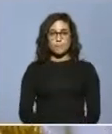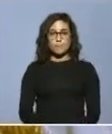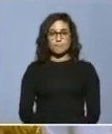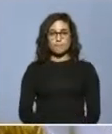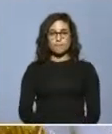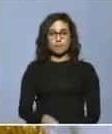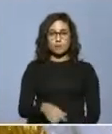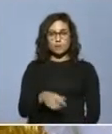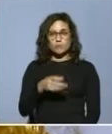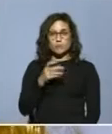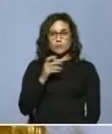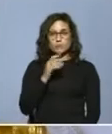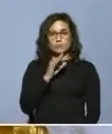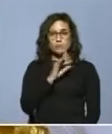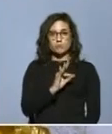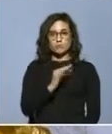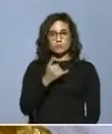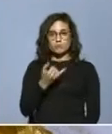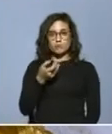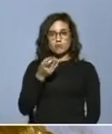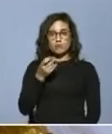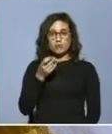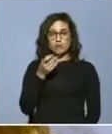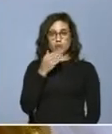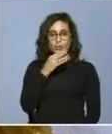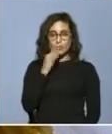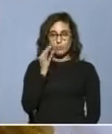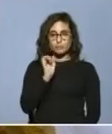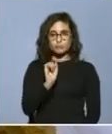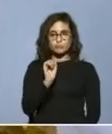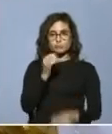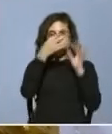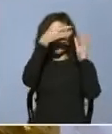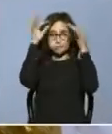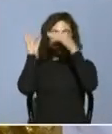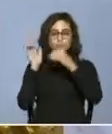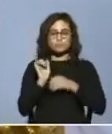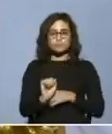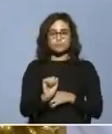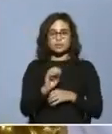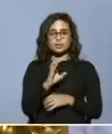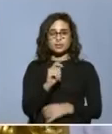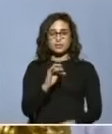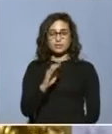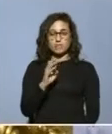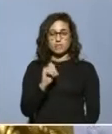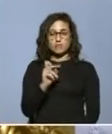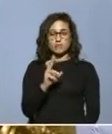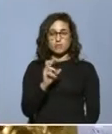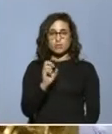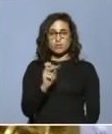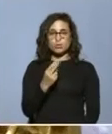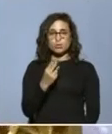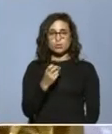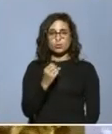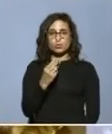no 42º ano do Império de César Octaviano Augusto,